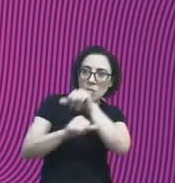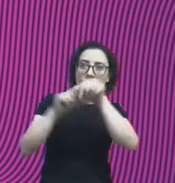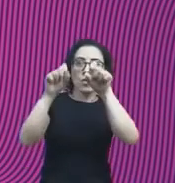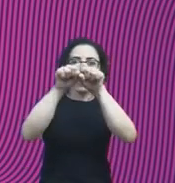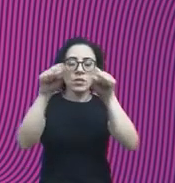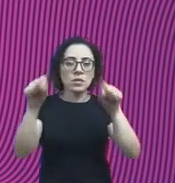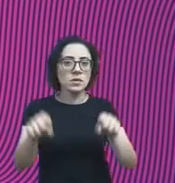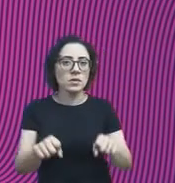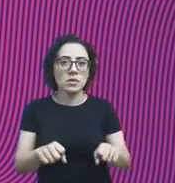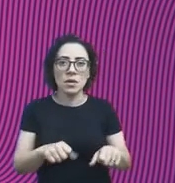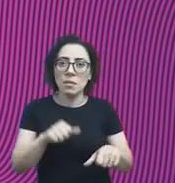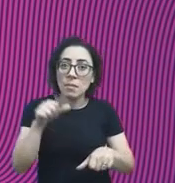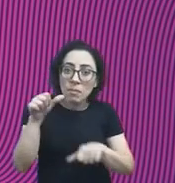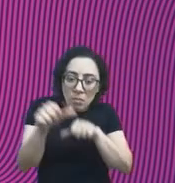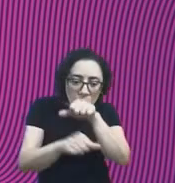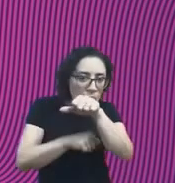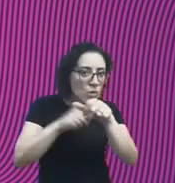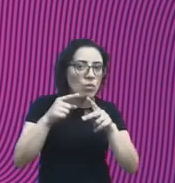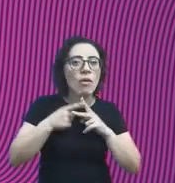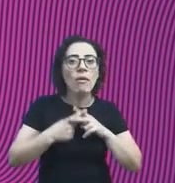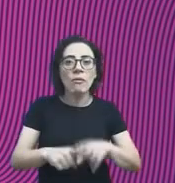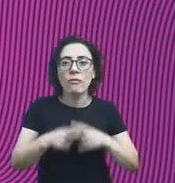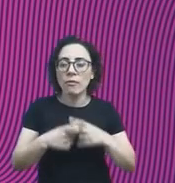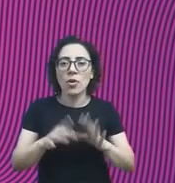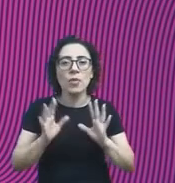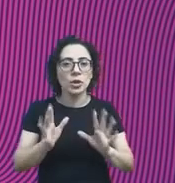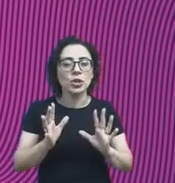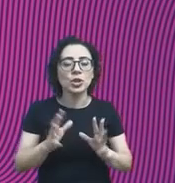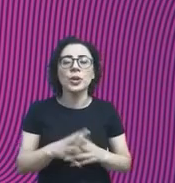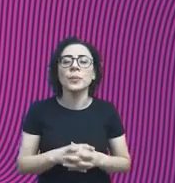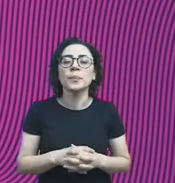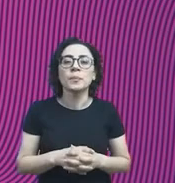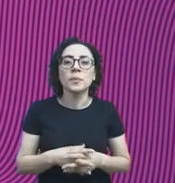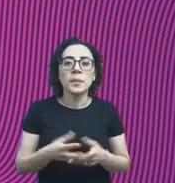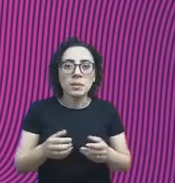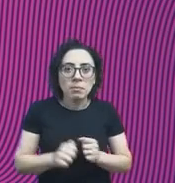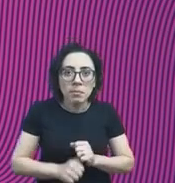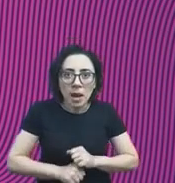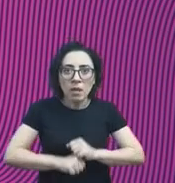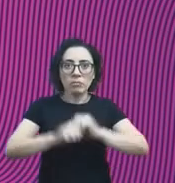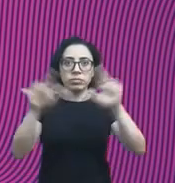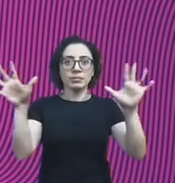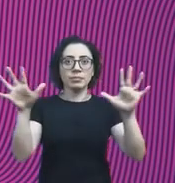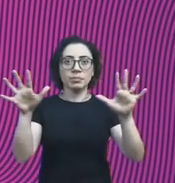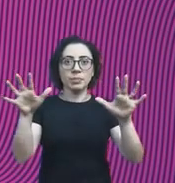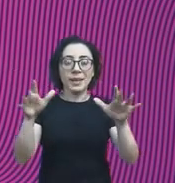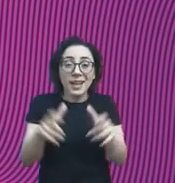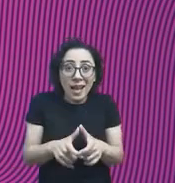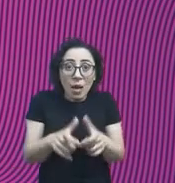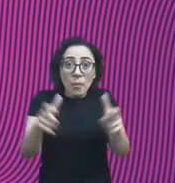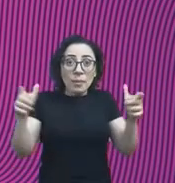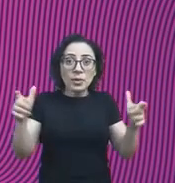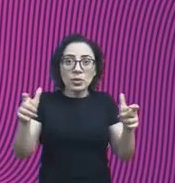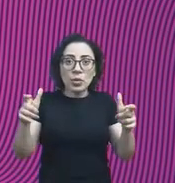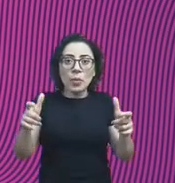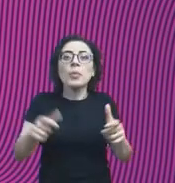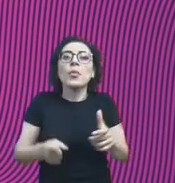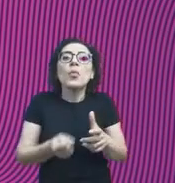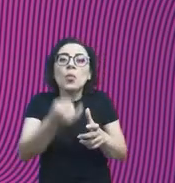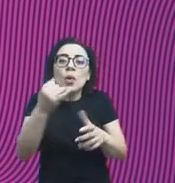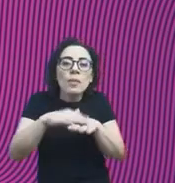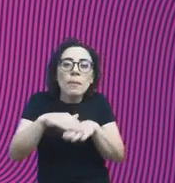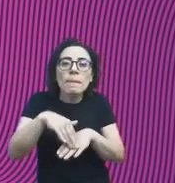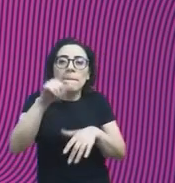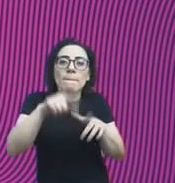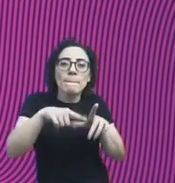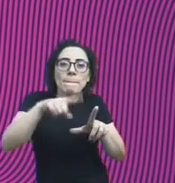enormemente para poder atingir maior número de hospitais. E nós vamos passar a divulgar também